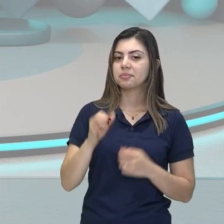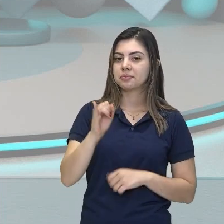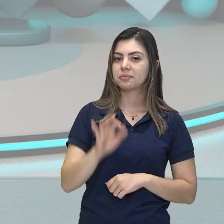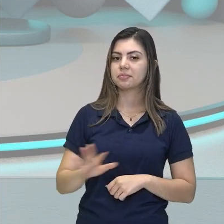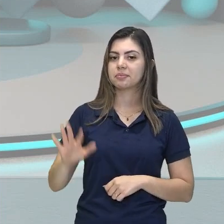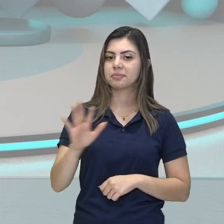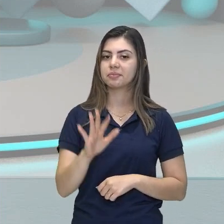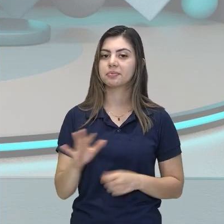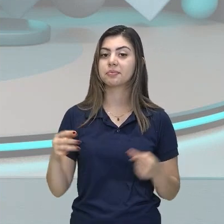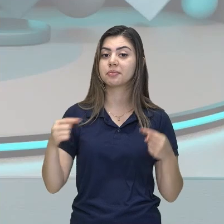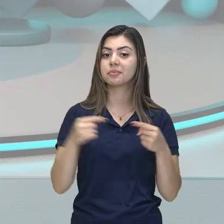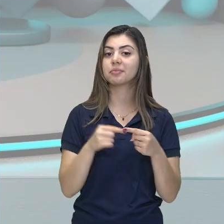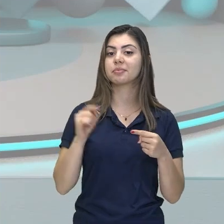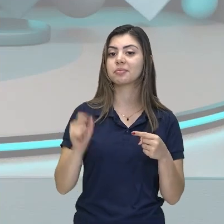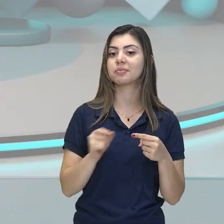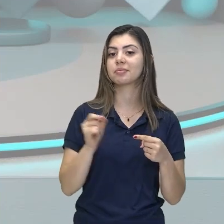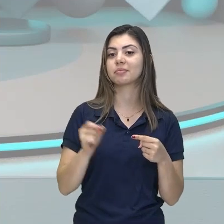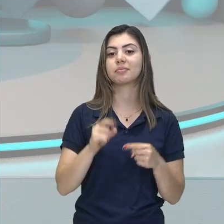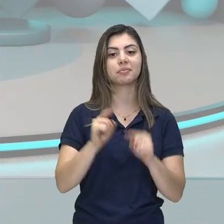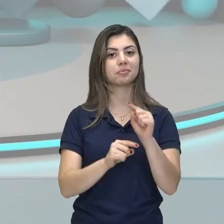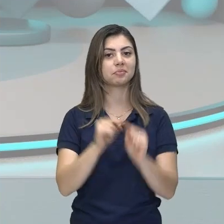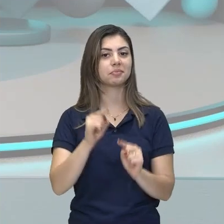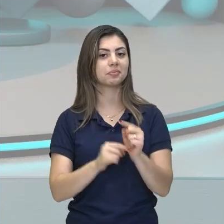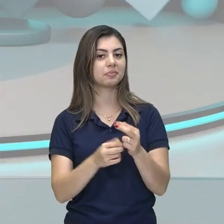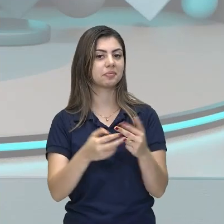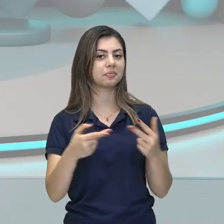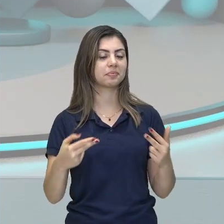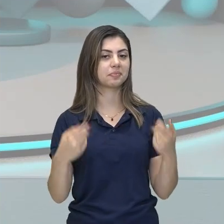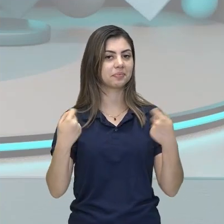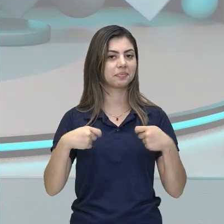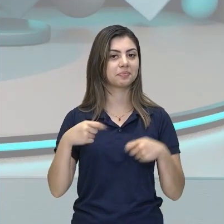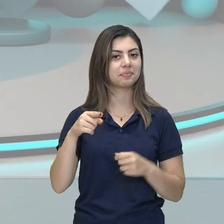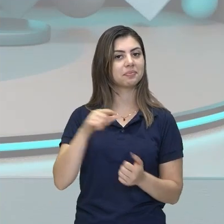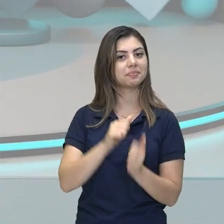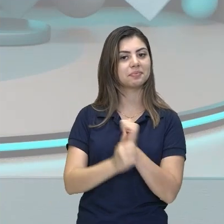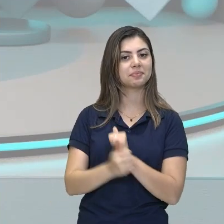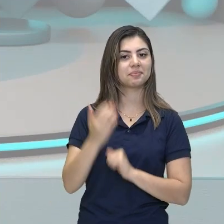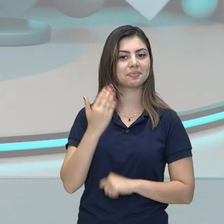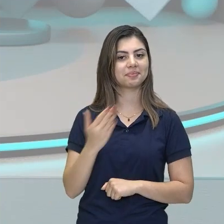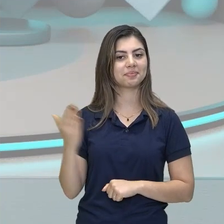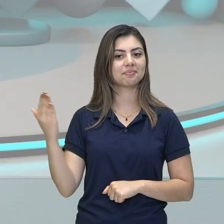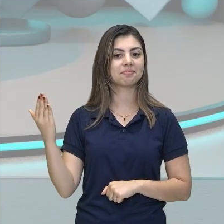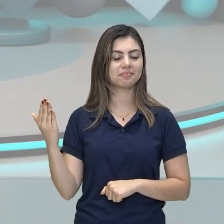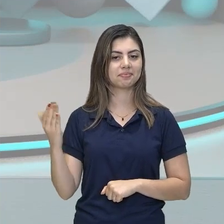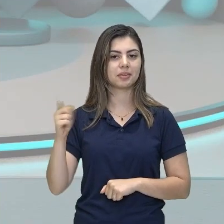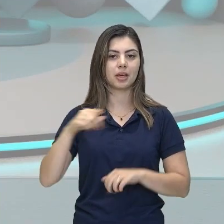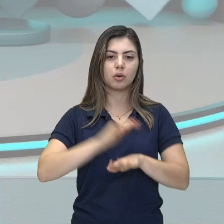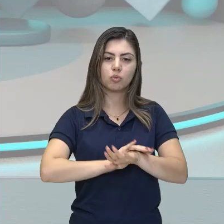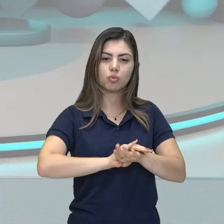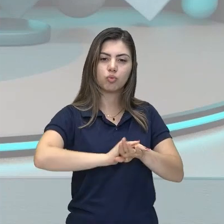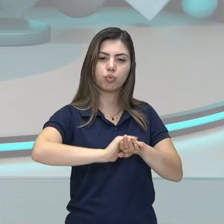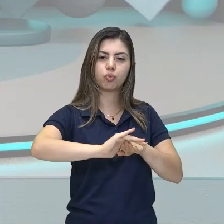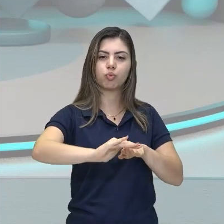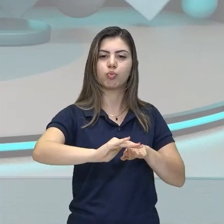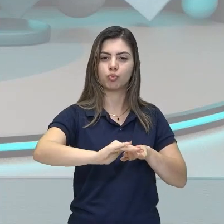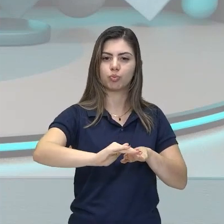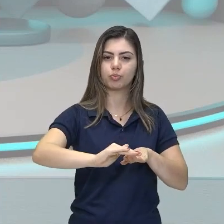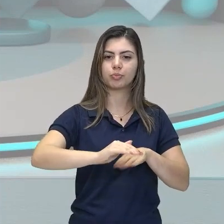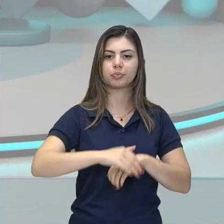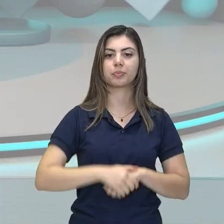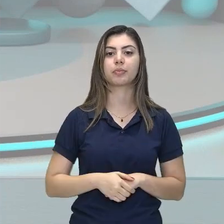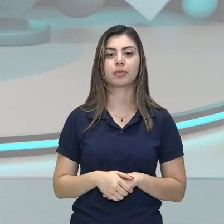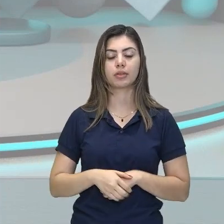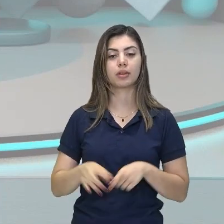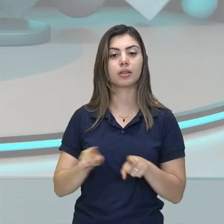agora dos equipamentos aí, ó. Olha aí, ó, bacana, né? Aí a prancha aí, ó, né? Nós temos